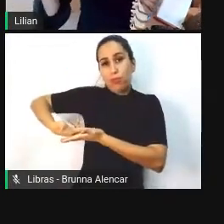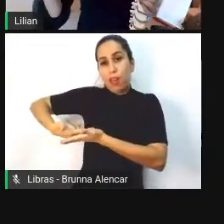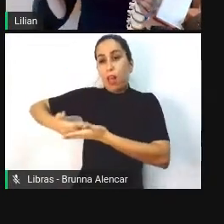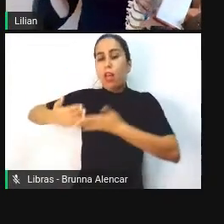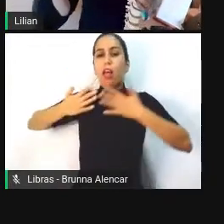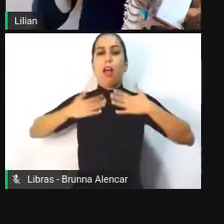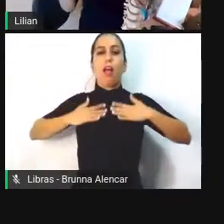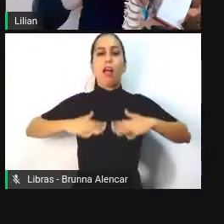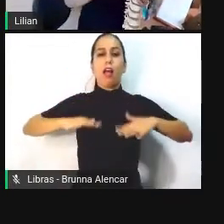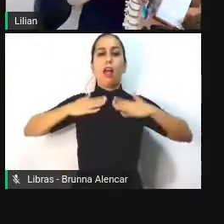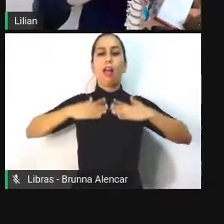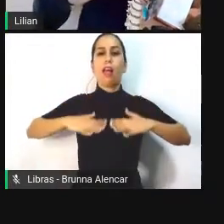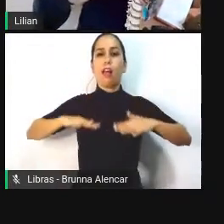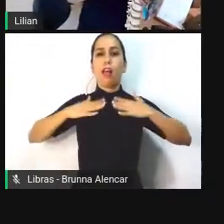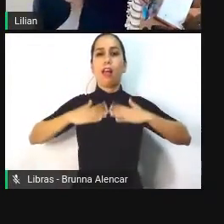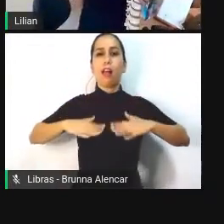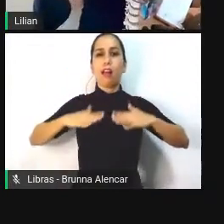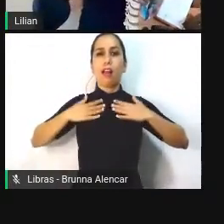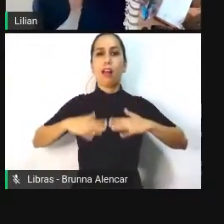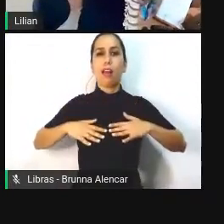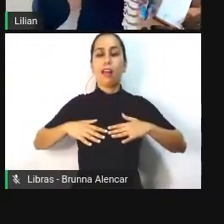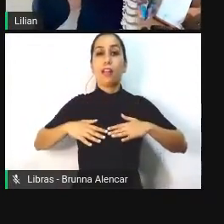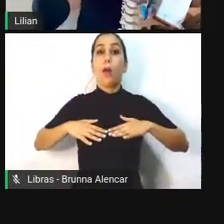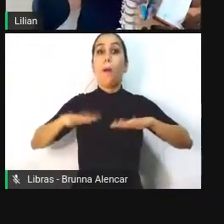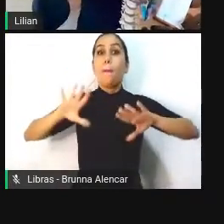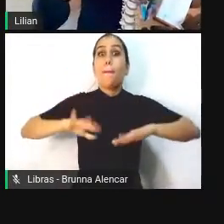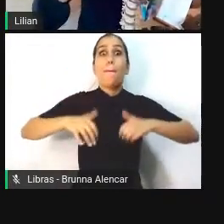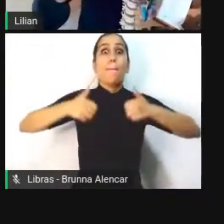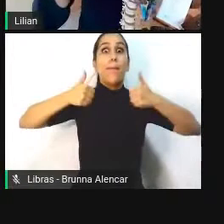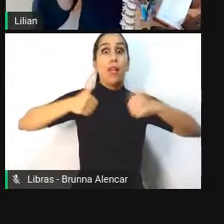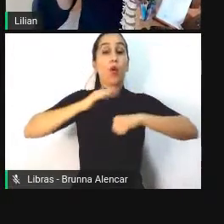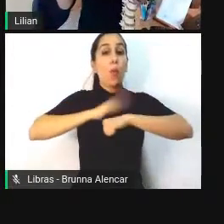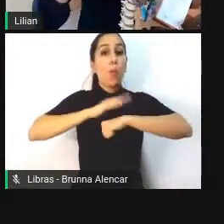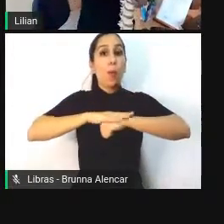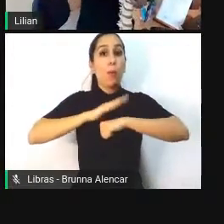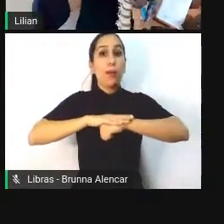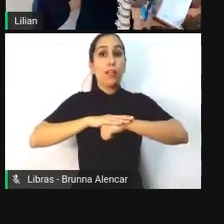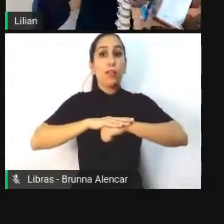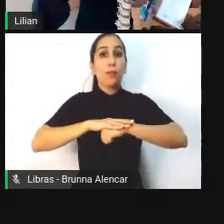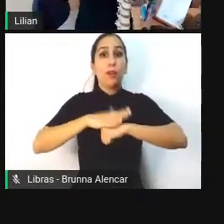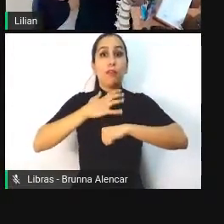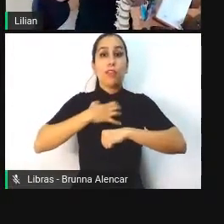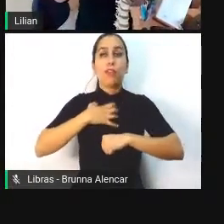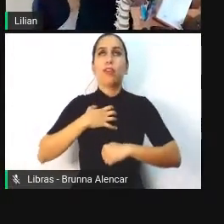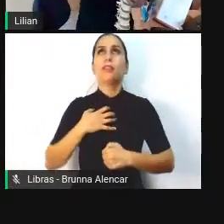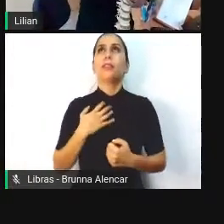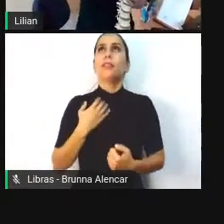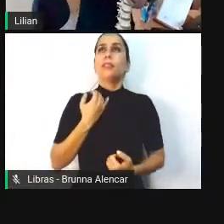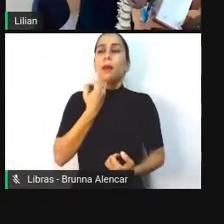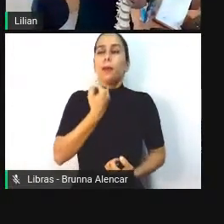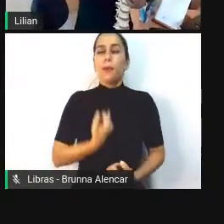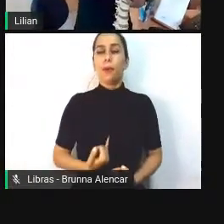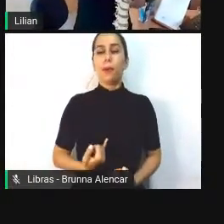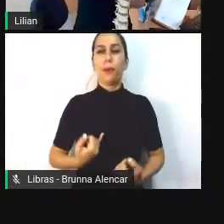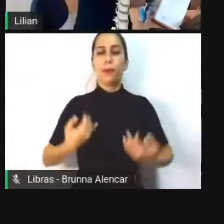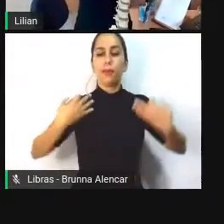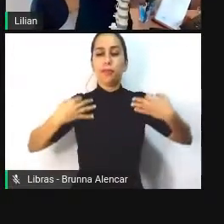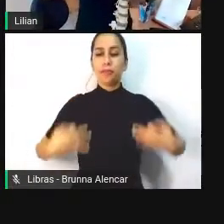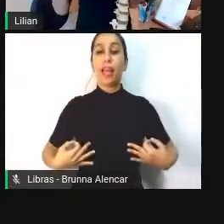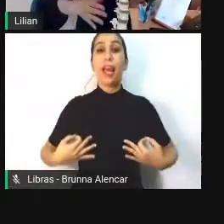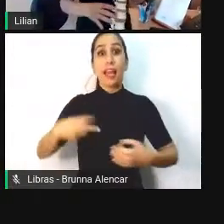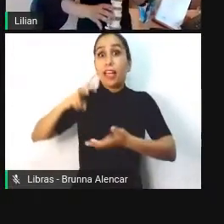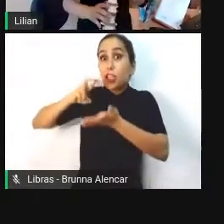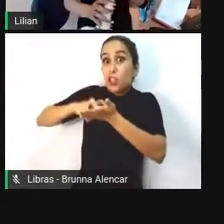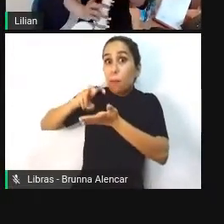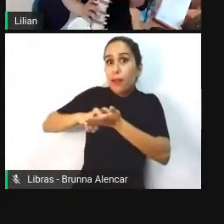quem quer ficar mais alto, é pela manhã, porque os discos vão estar mais bem nutridos e eles vão estar um pouco mais altos,